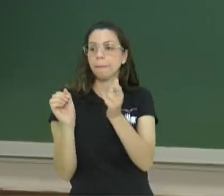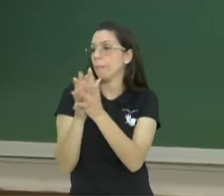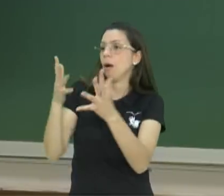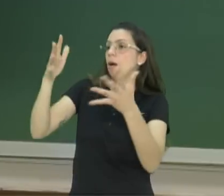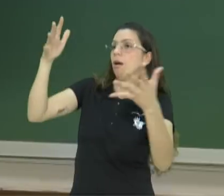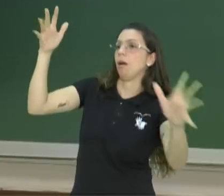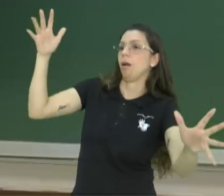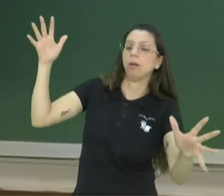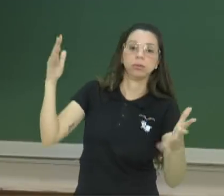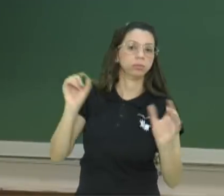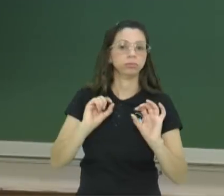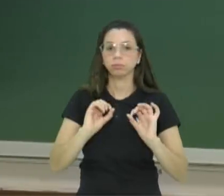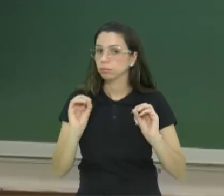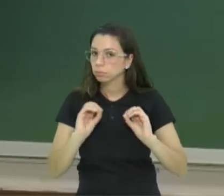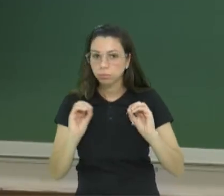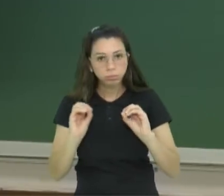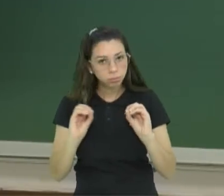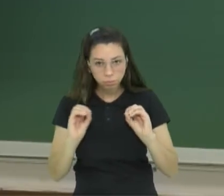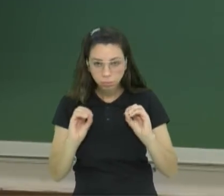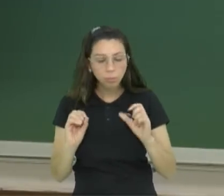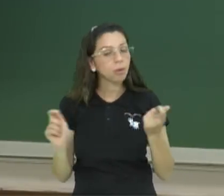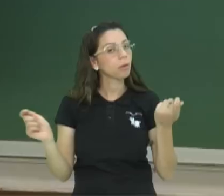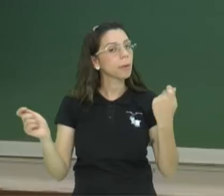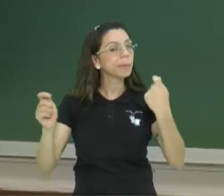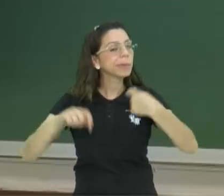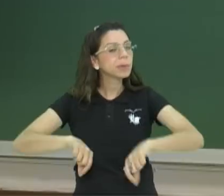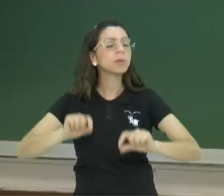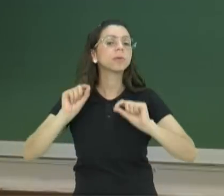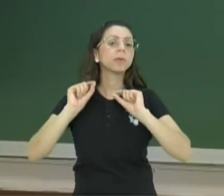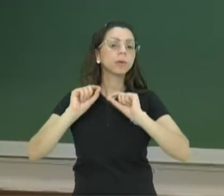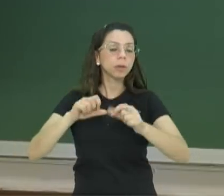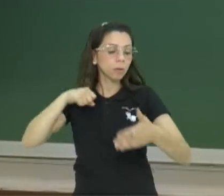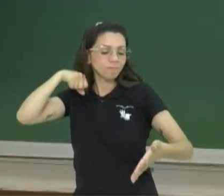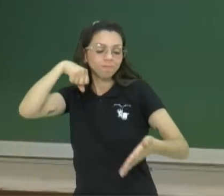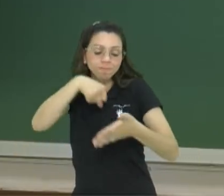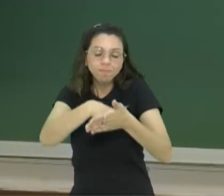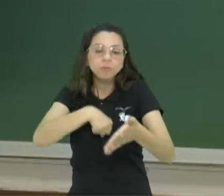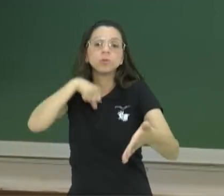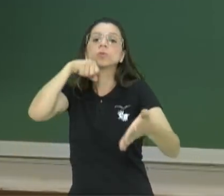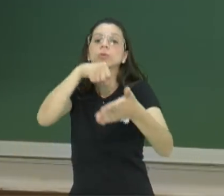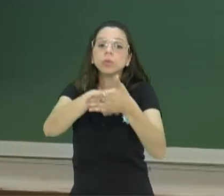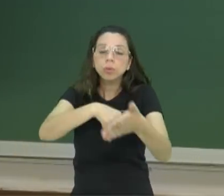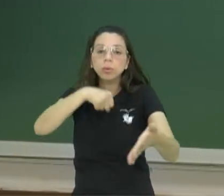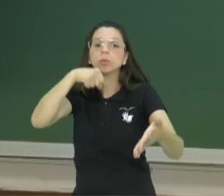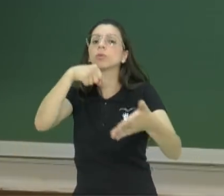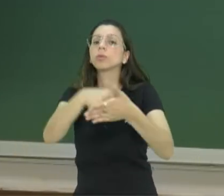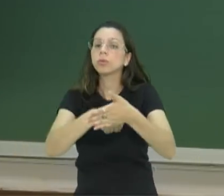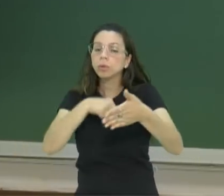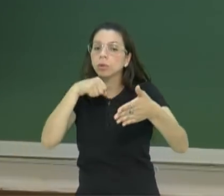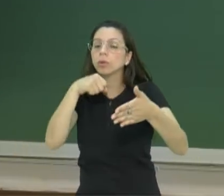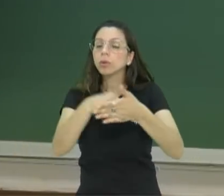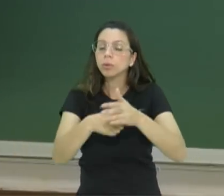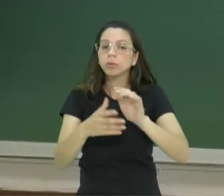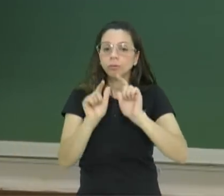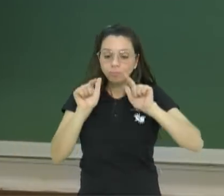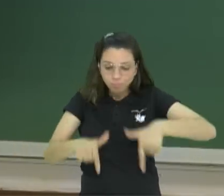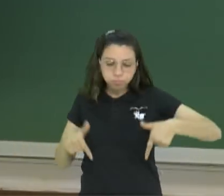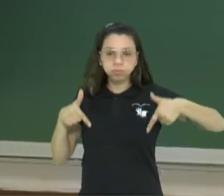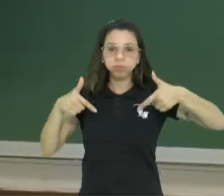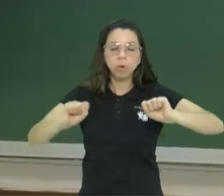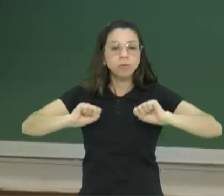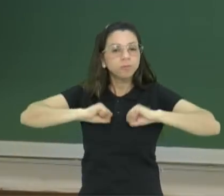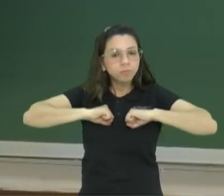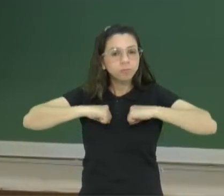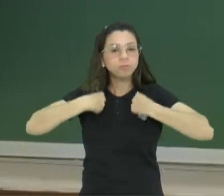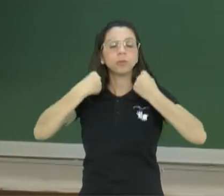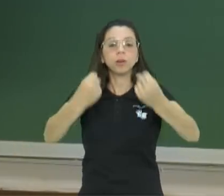de mágica. É preciso sweat ali, é preciso suor, determinação